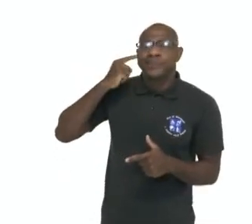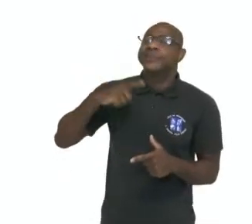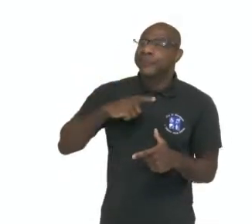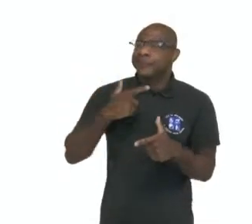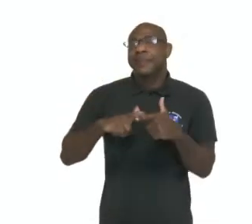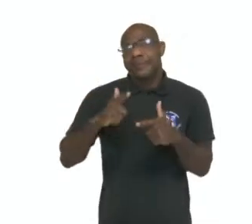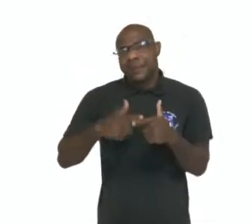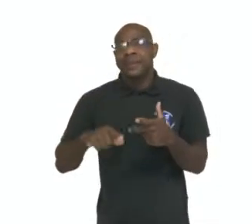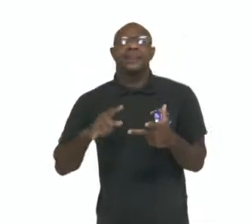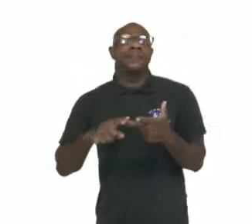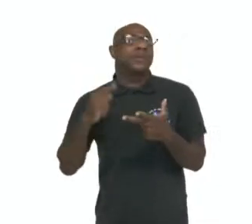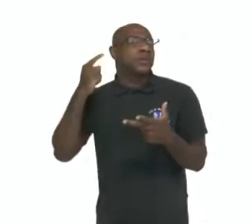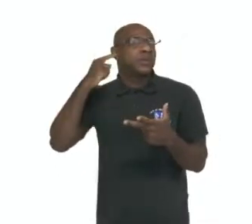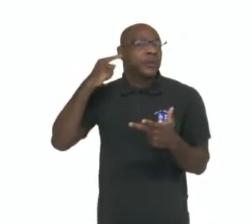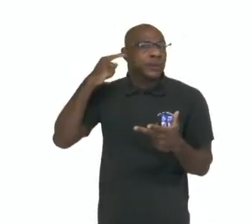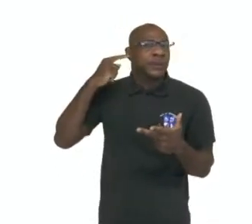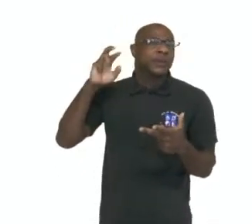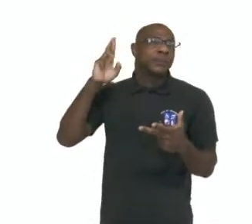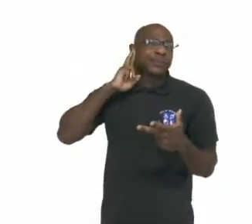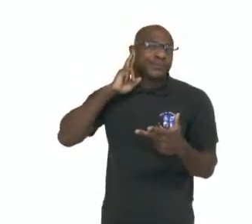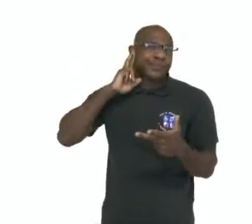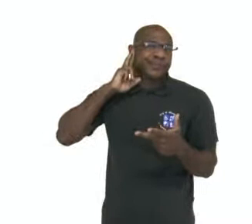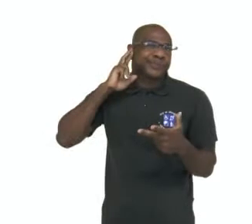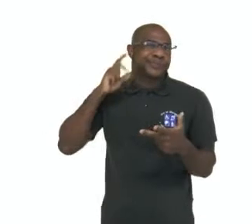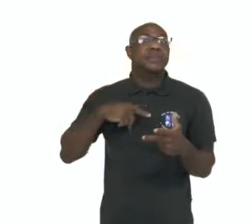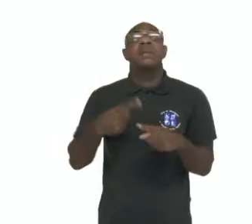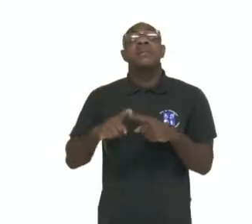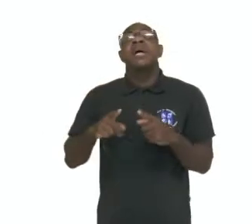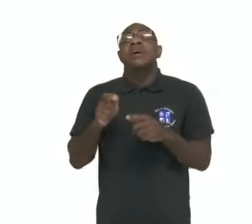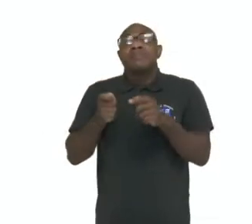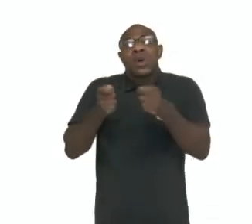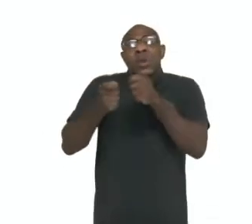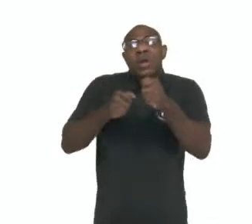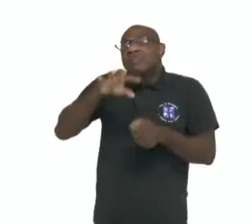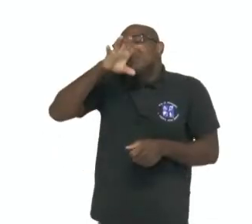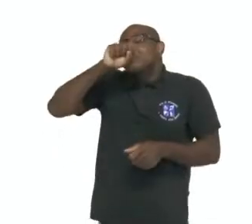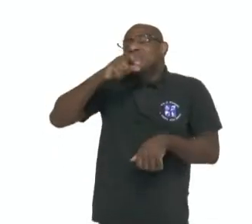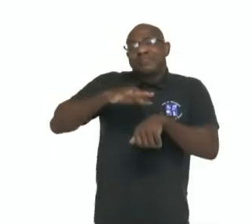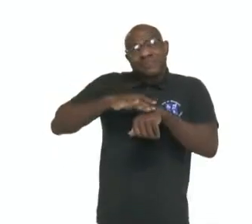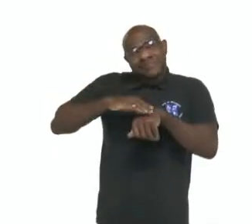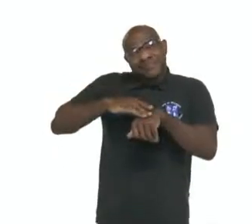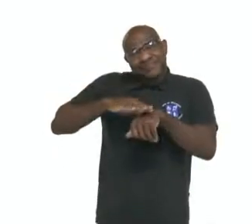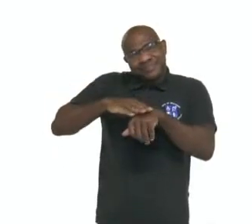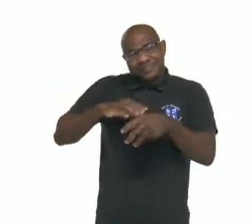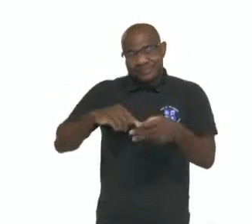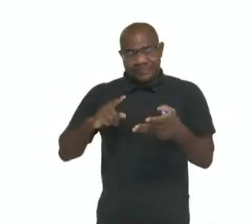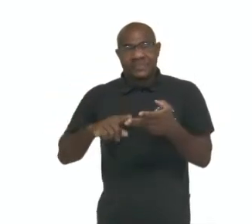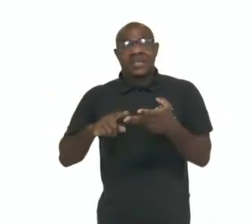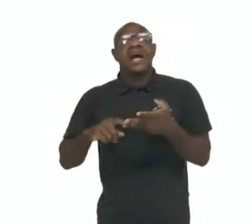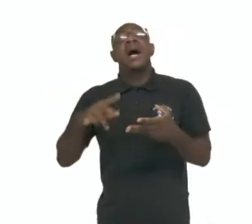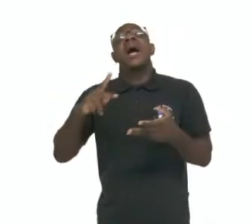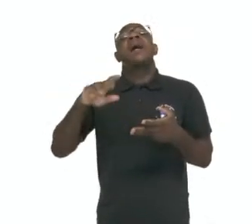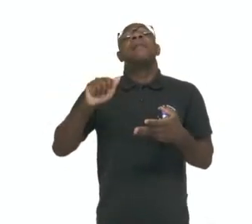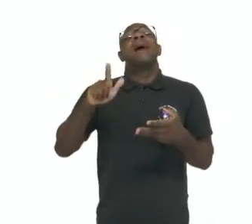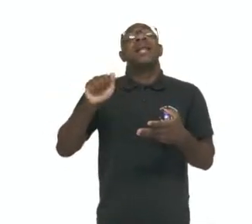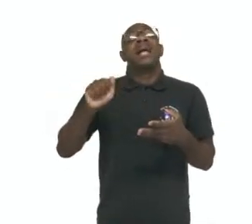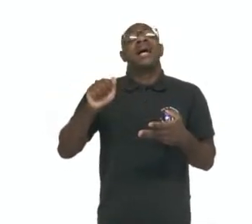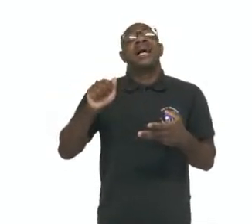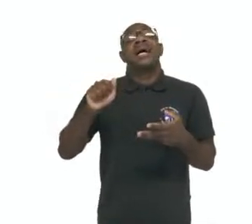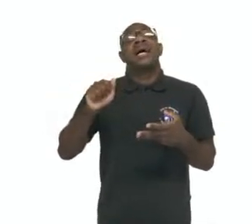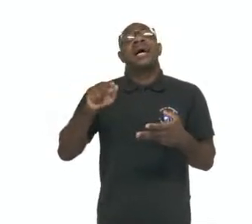anormalidades no controle da respiração, a fenda palatina e o